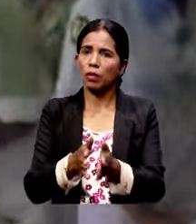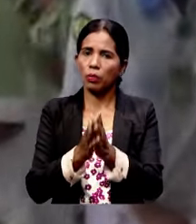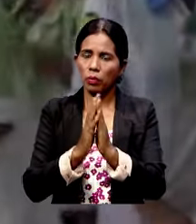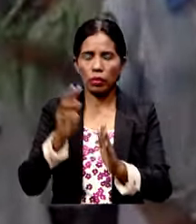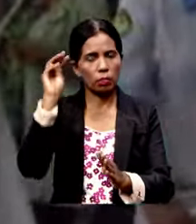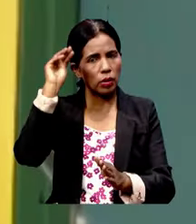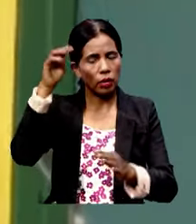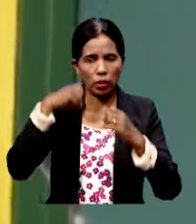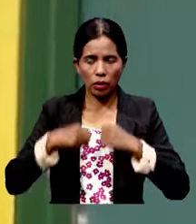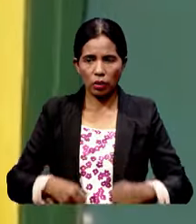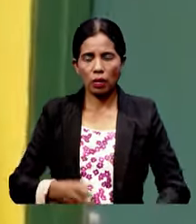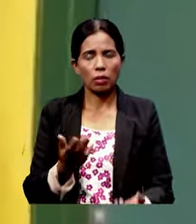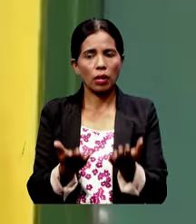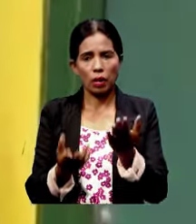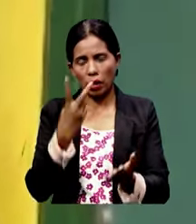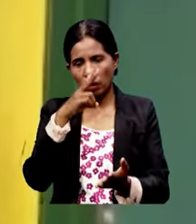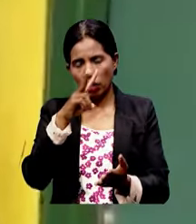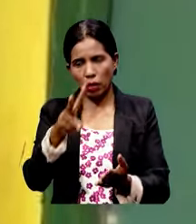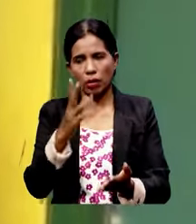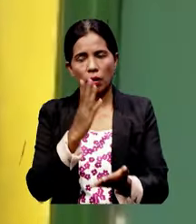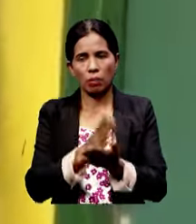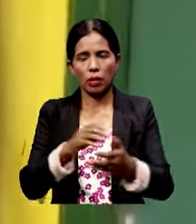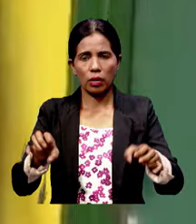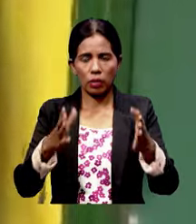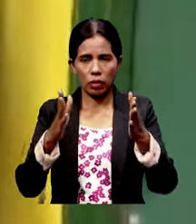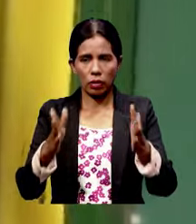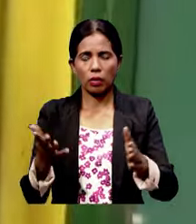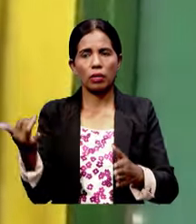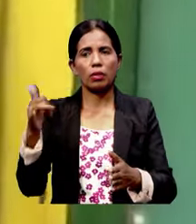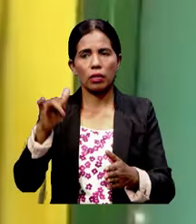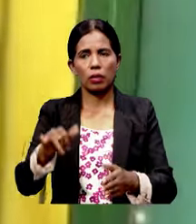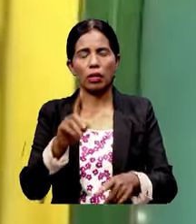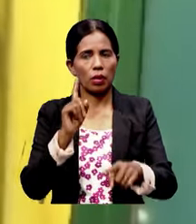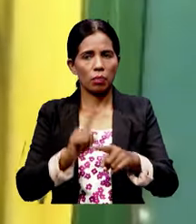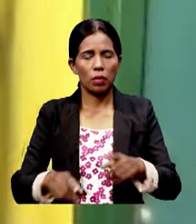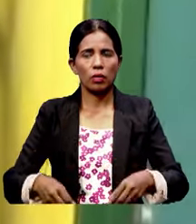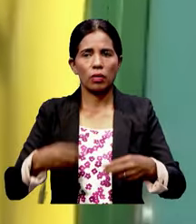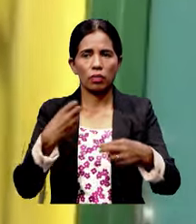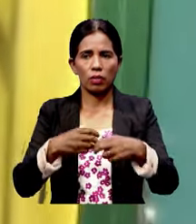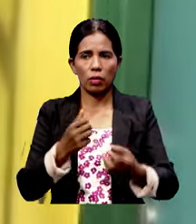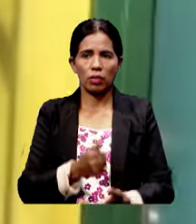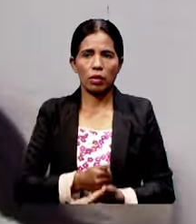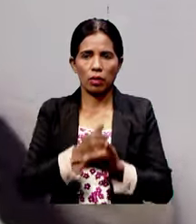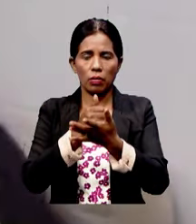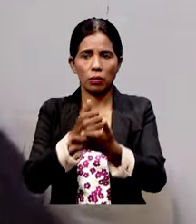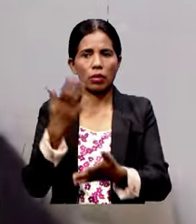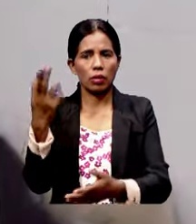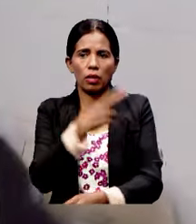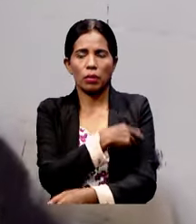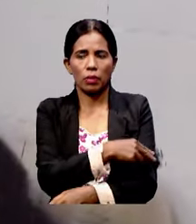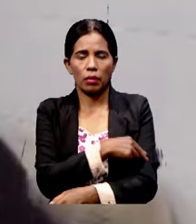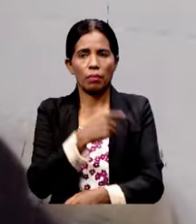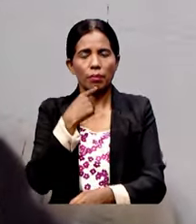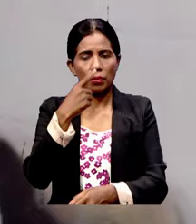ministra Saúde Atuteto Didiak, antes a para funcionário contratado, nunela bela implica atendimento e hospital.